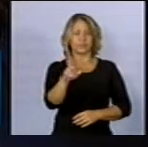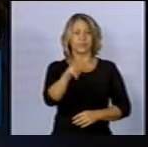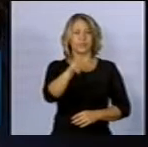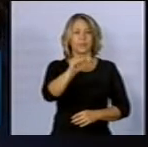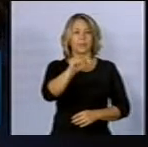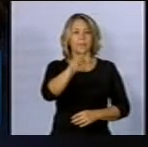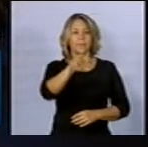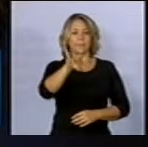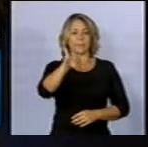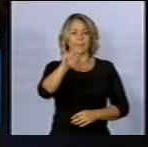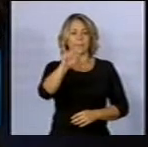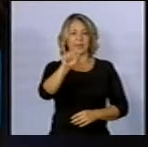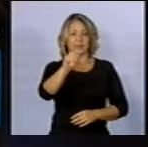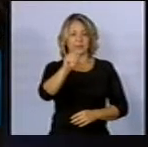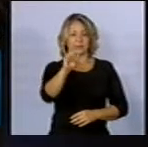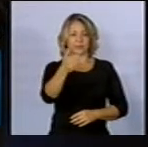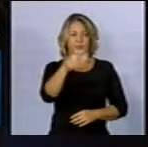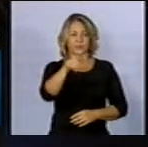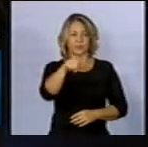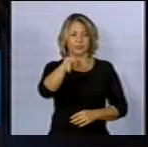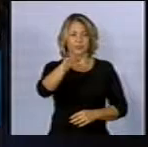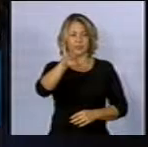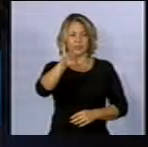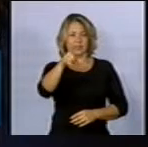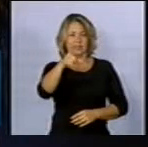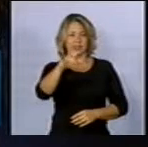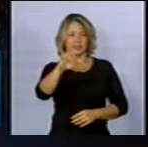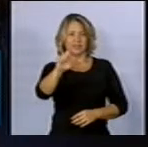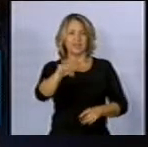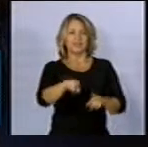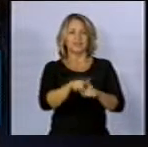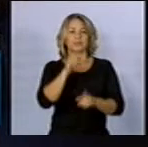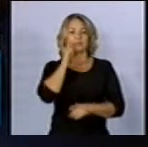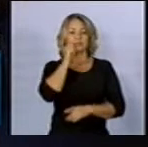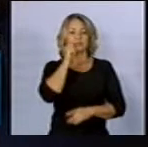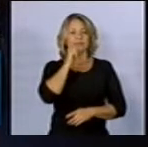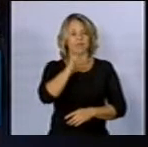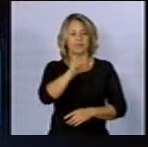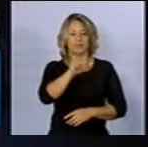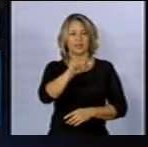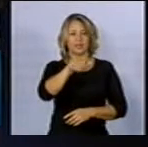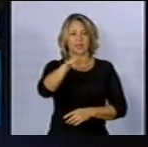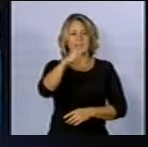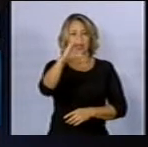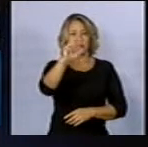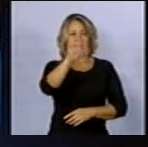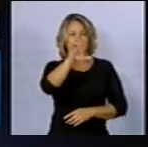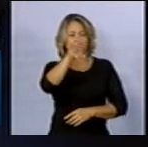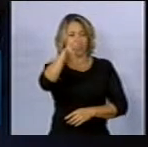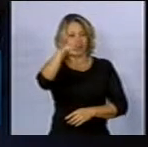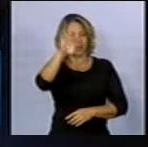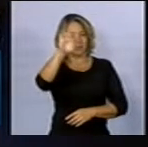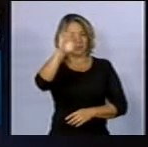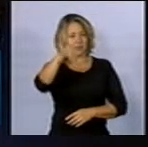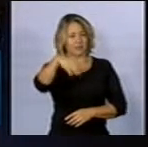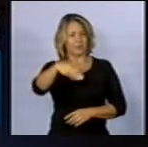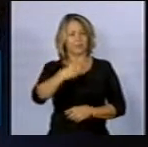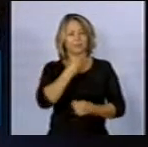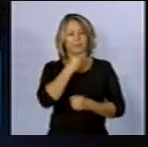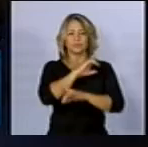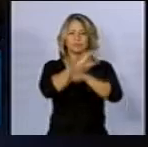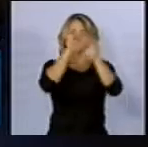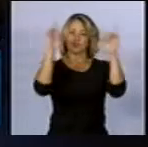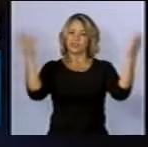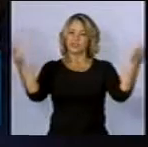Mário guiz dout Carmen Liliam bom dia bom dia a todas as autoridades que compõe esta